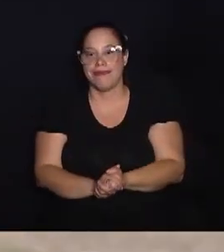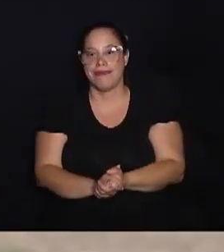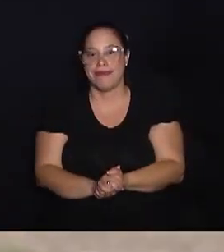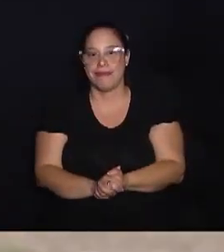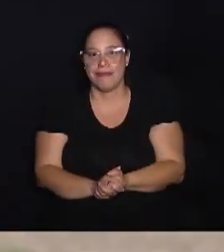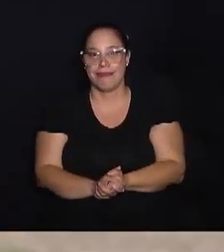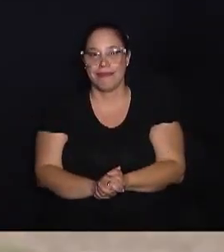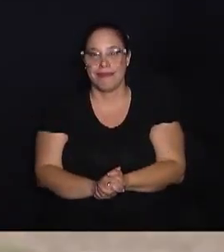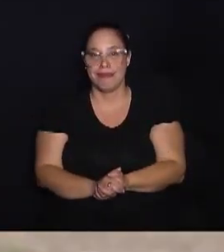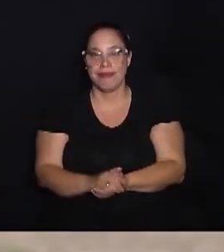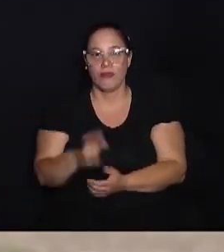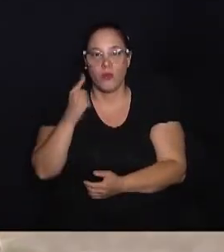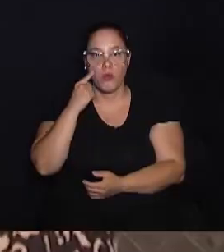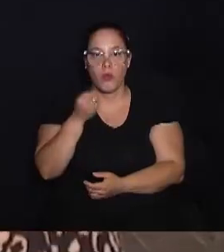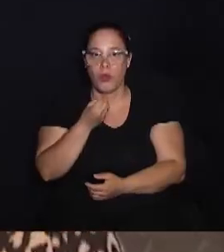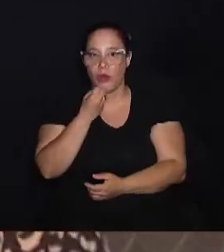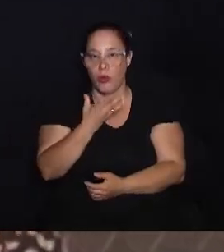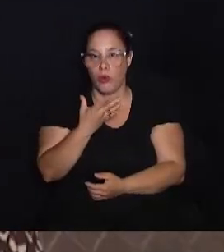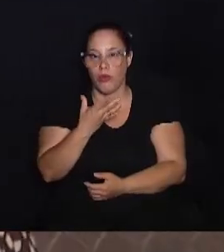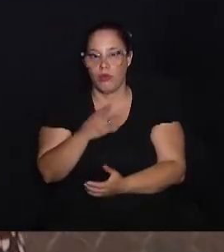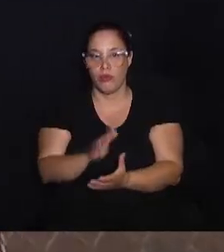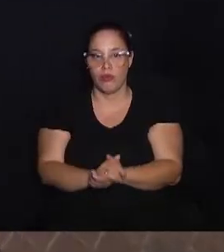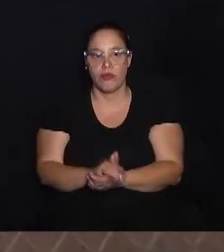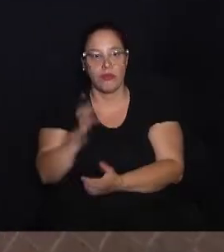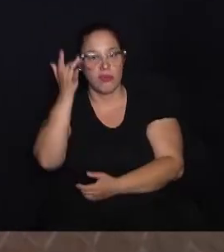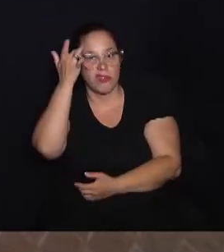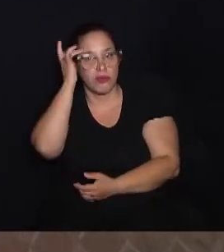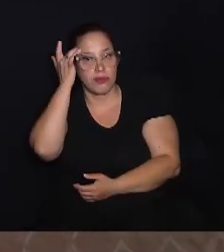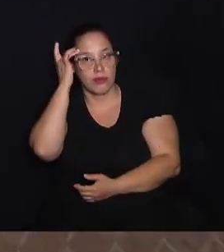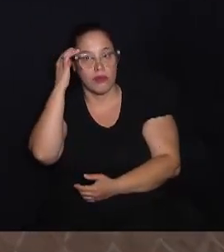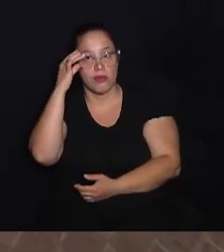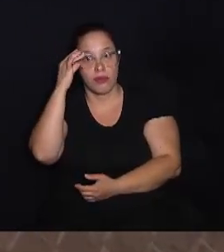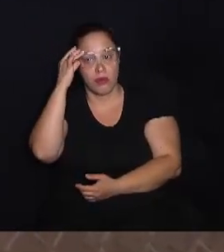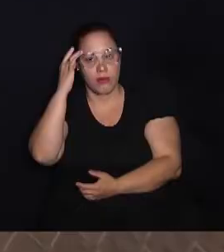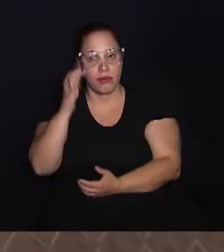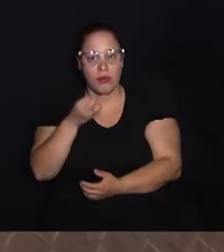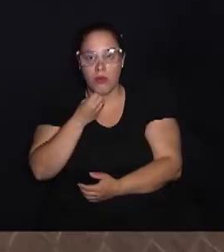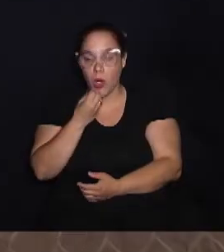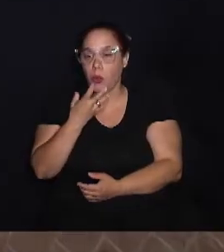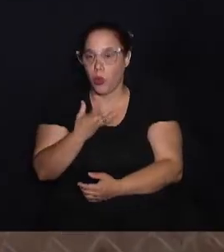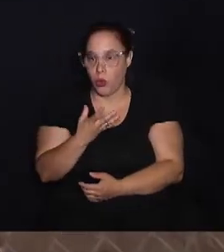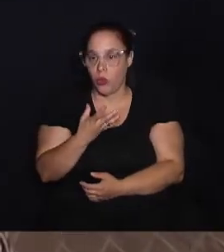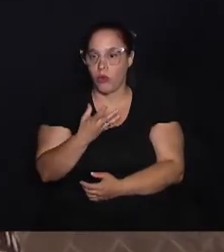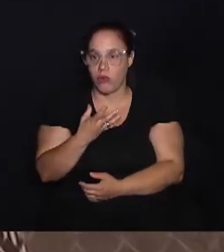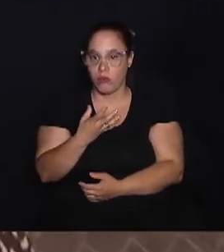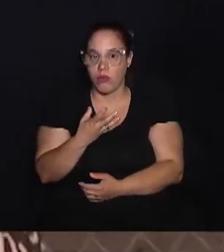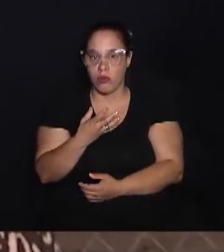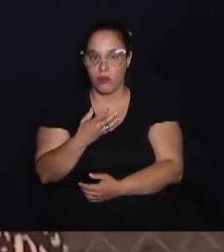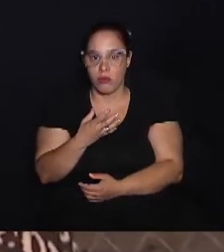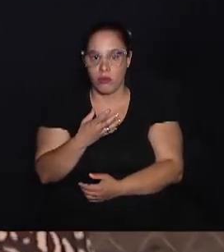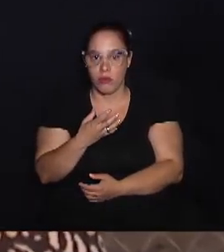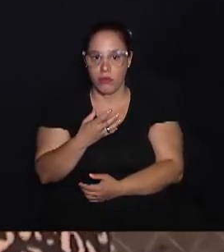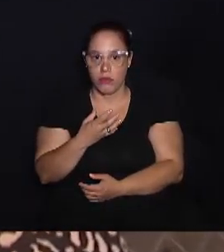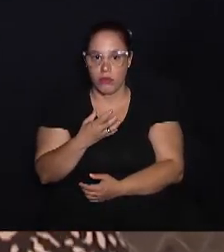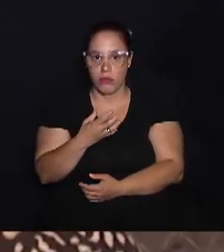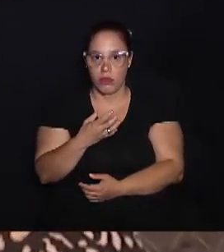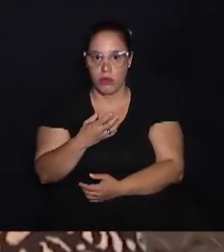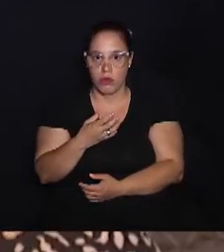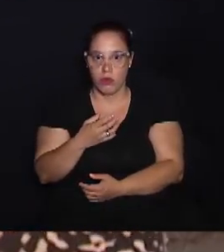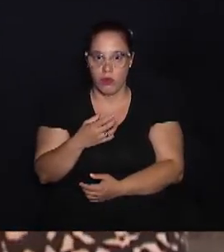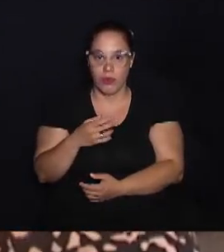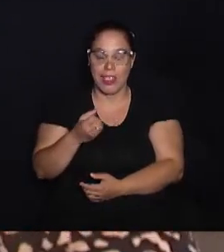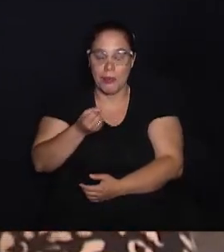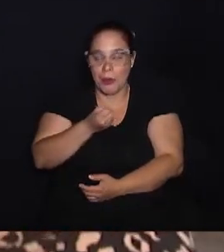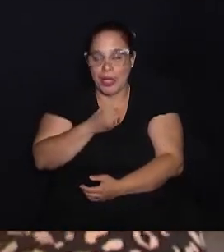energia então eu tenho visto como uma coisa muito boa eu acho que é um uma boa coisa que tem